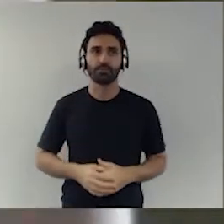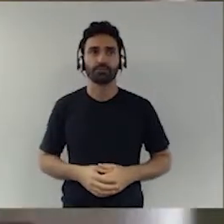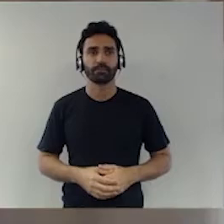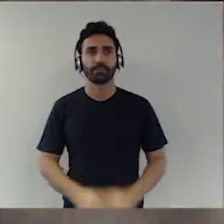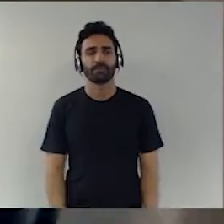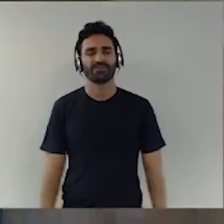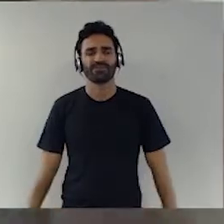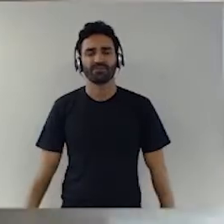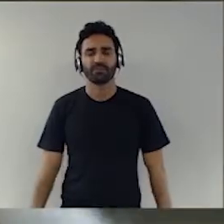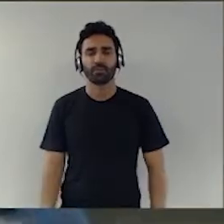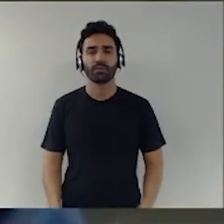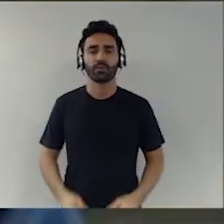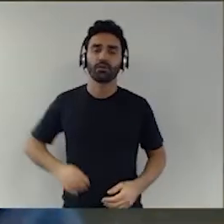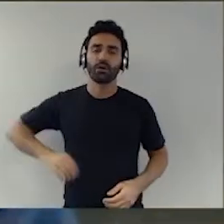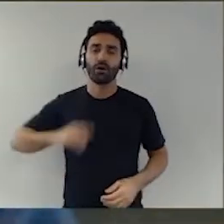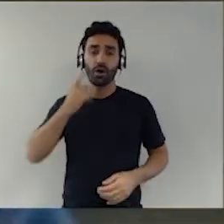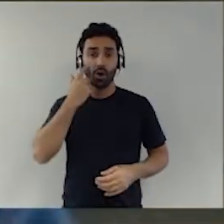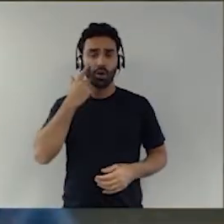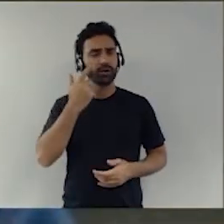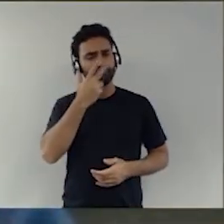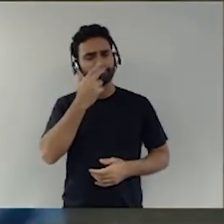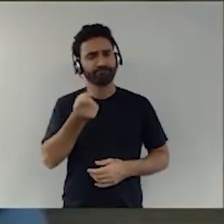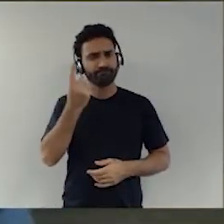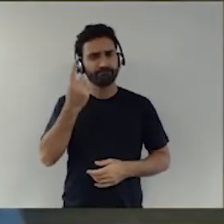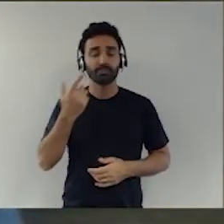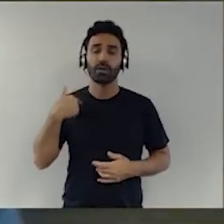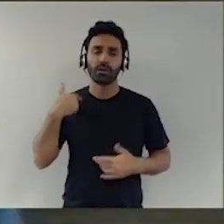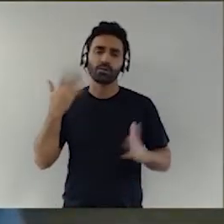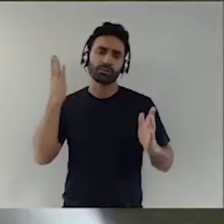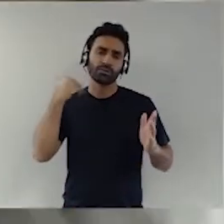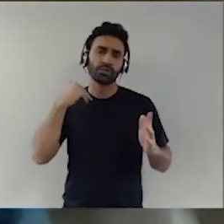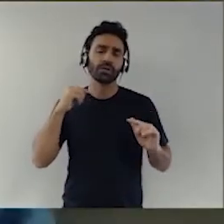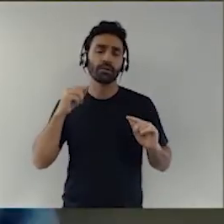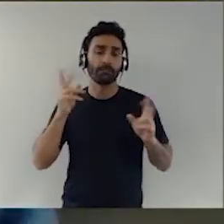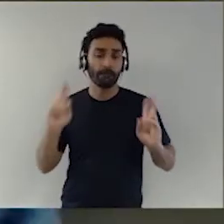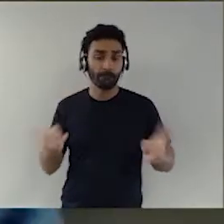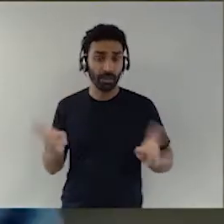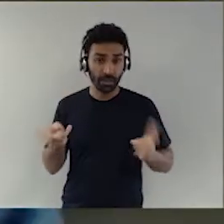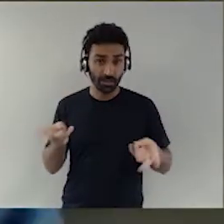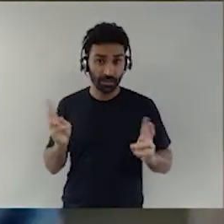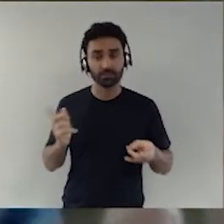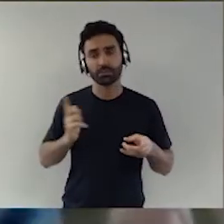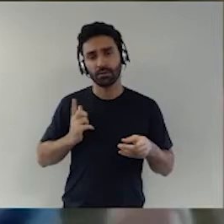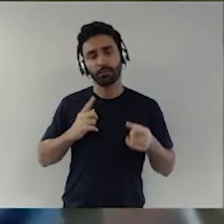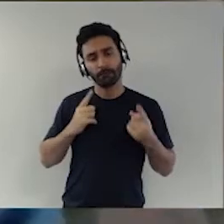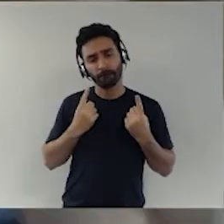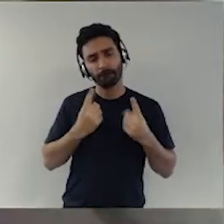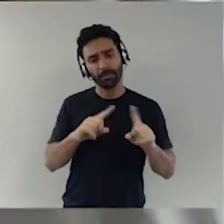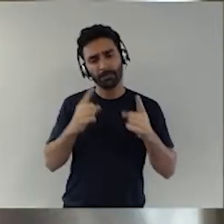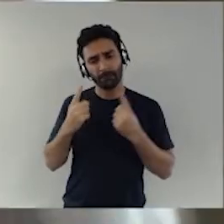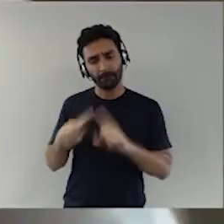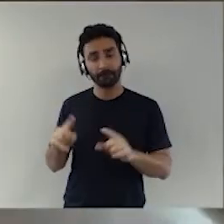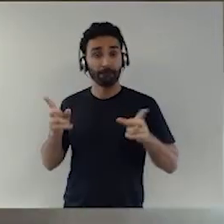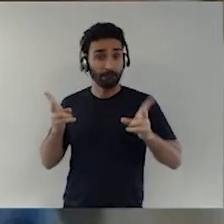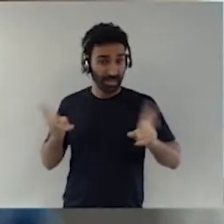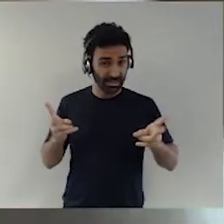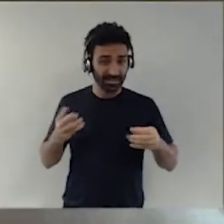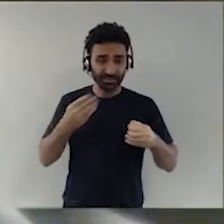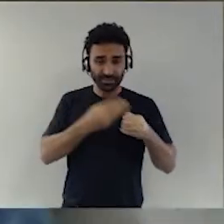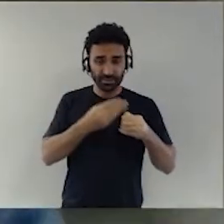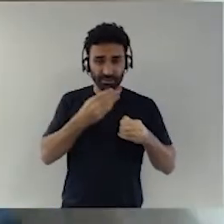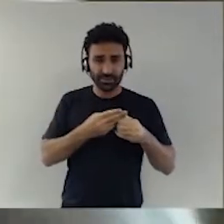Né? Agora, veja que situação contraditória. Eu entendo que, mesmo trazendo essa provocação, mesmo o